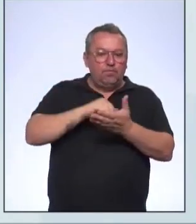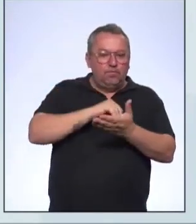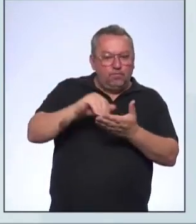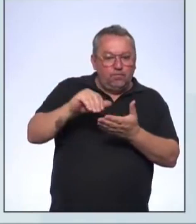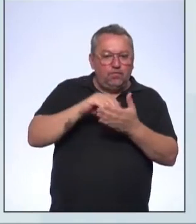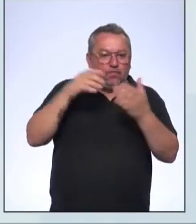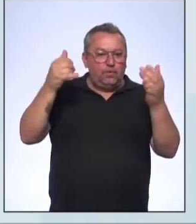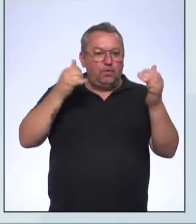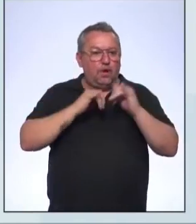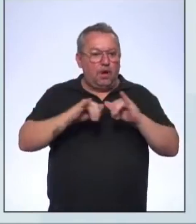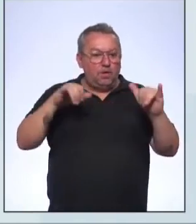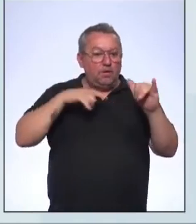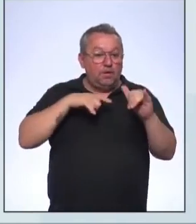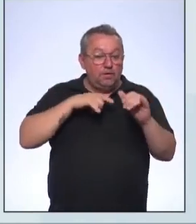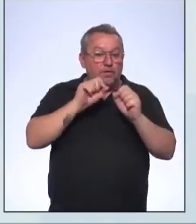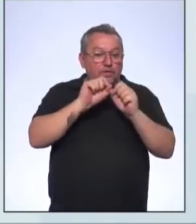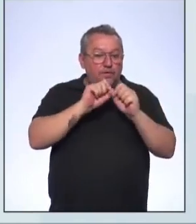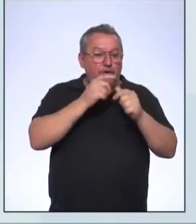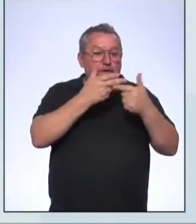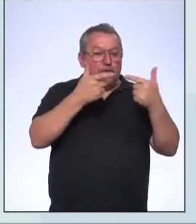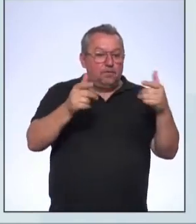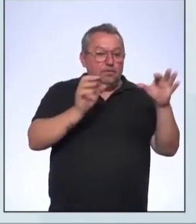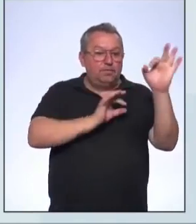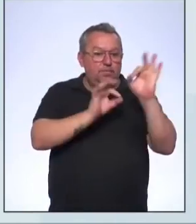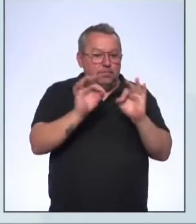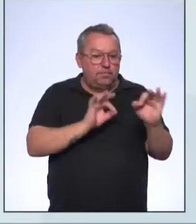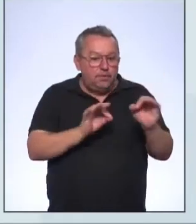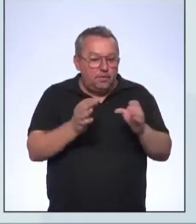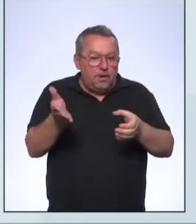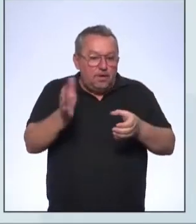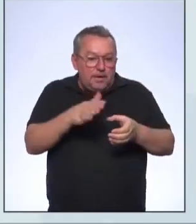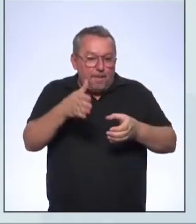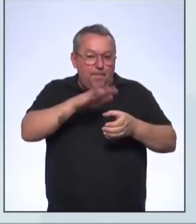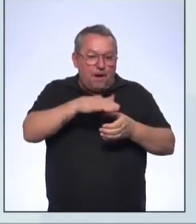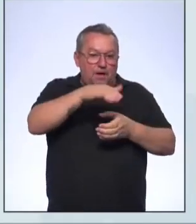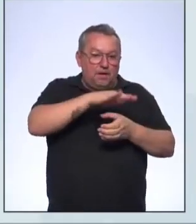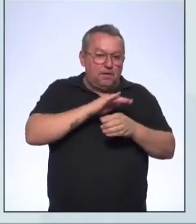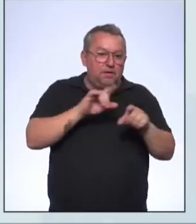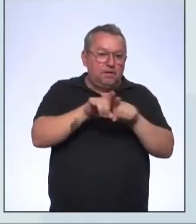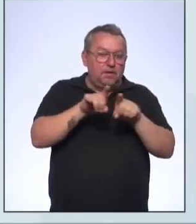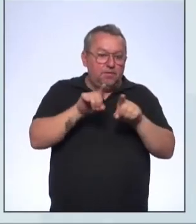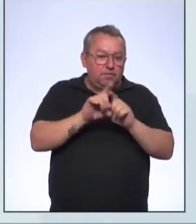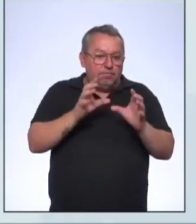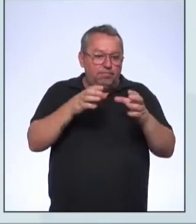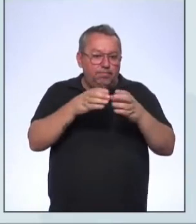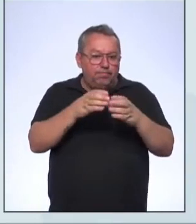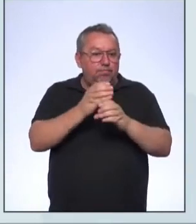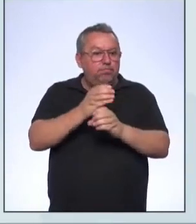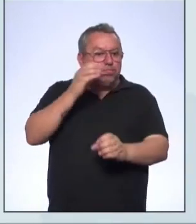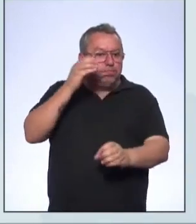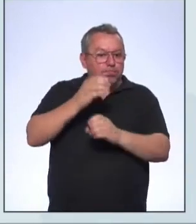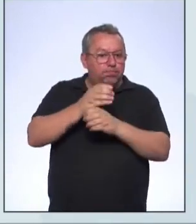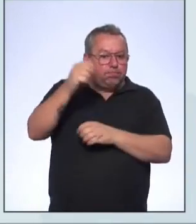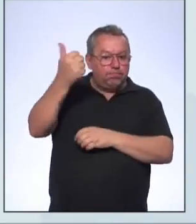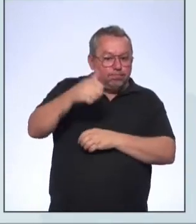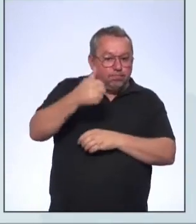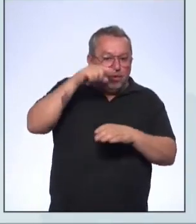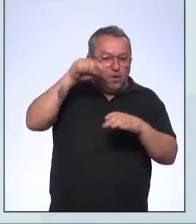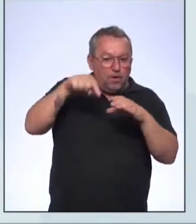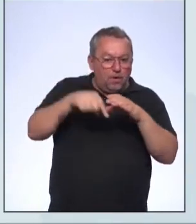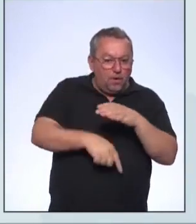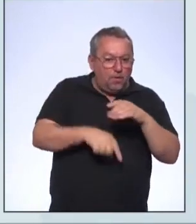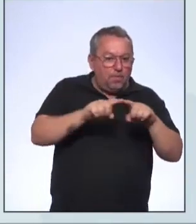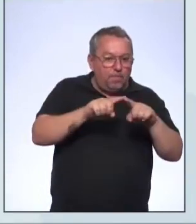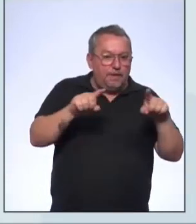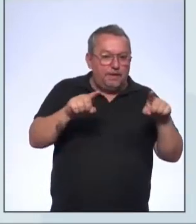assessoria, informou que estão sendo tomadas todas as providências e que uma equipe de engenheiros está analisando a profundidade do